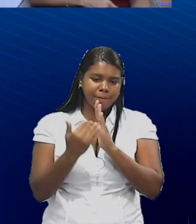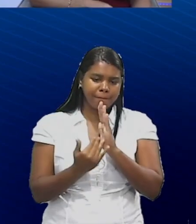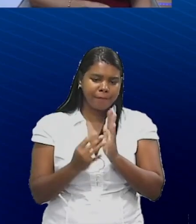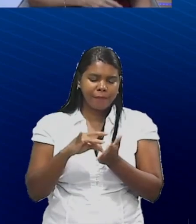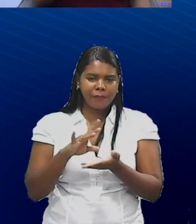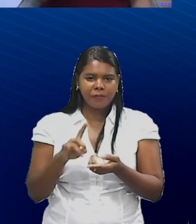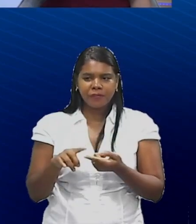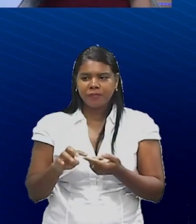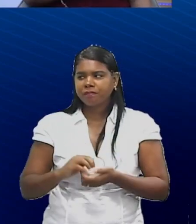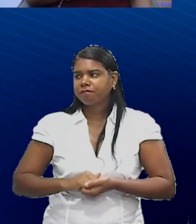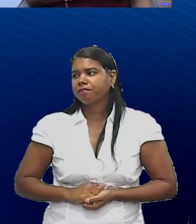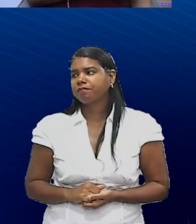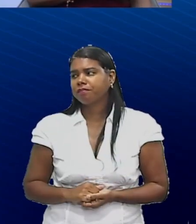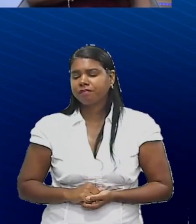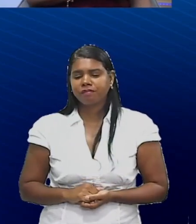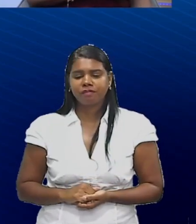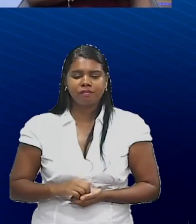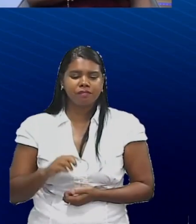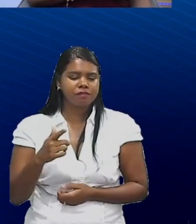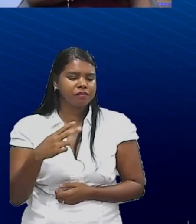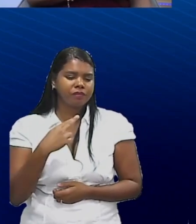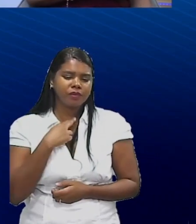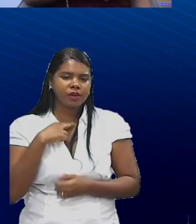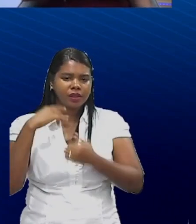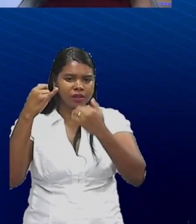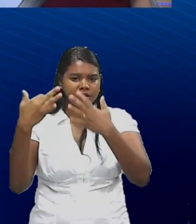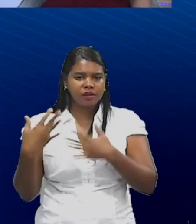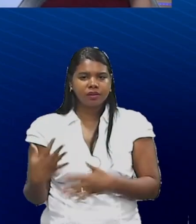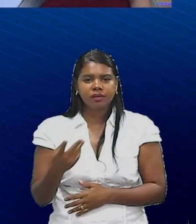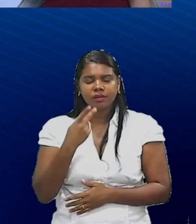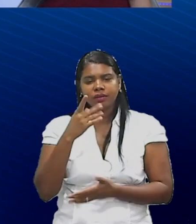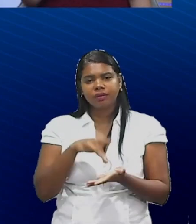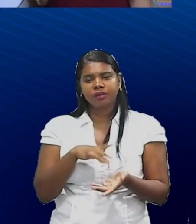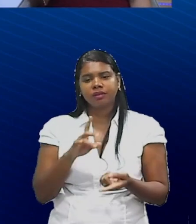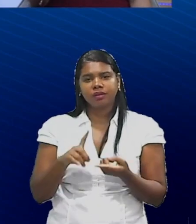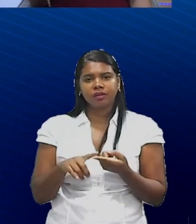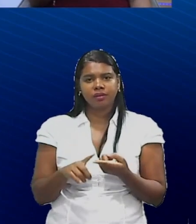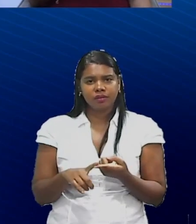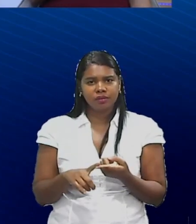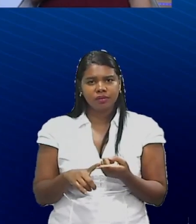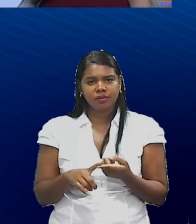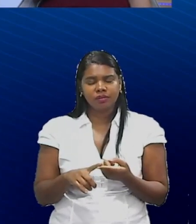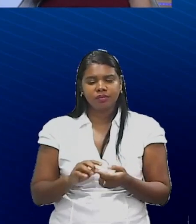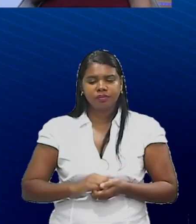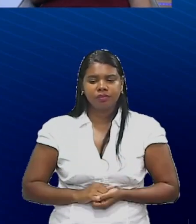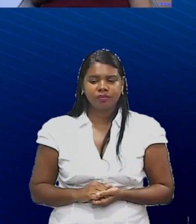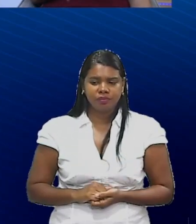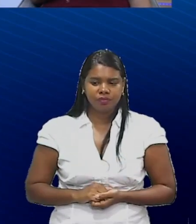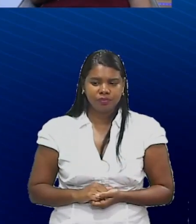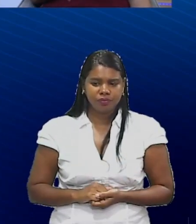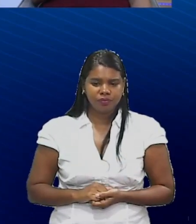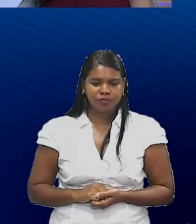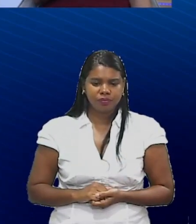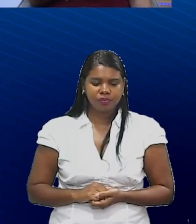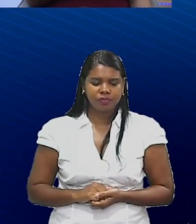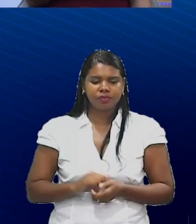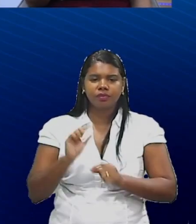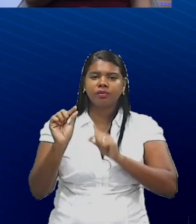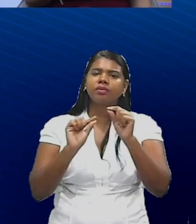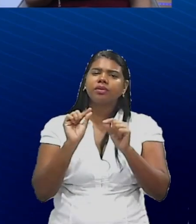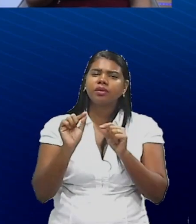clientes. Eu também não posso deixar de falar de quê? Marketing é uma grande área, mas o marketing interno, o que